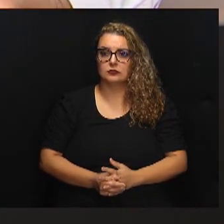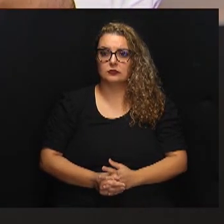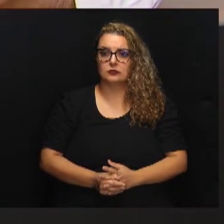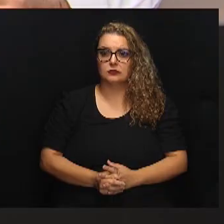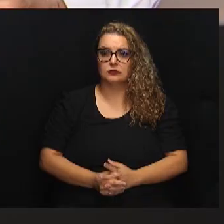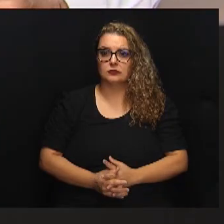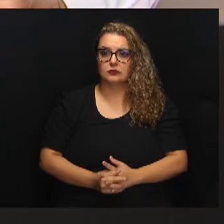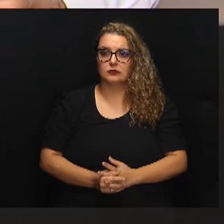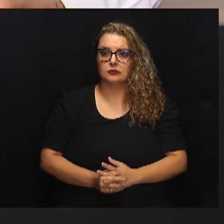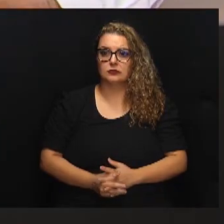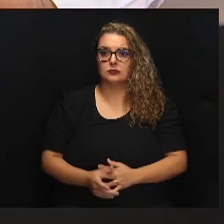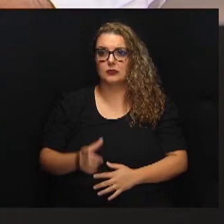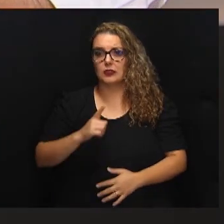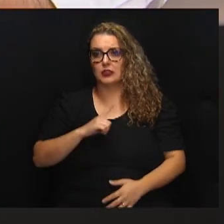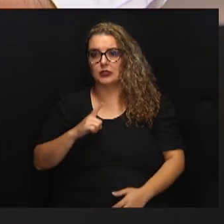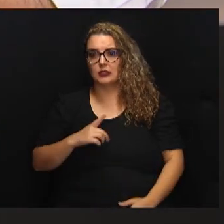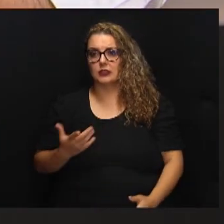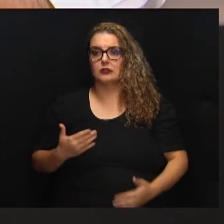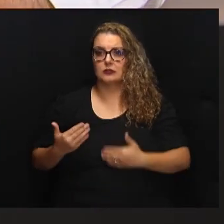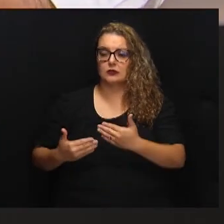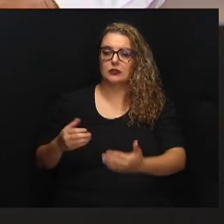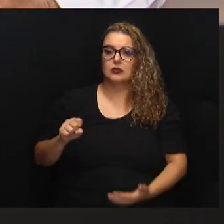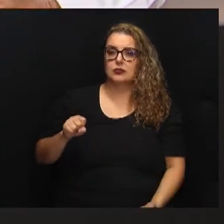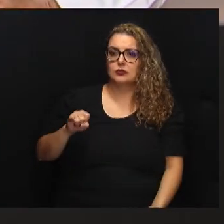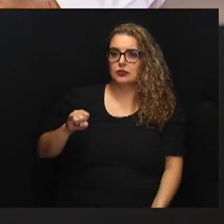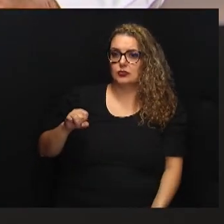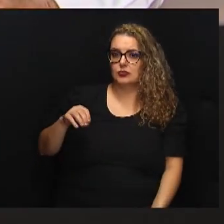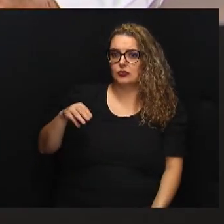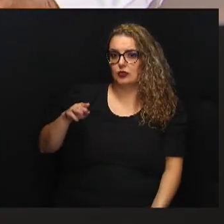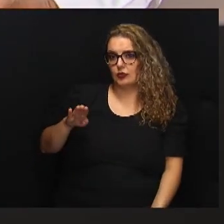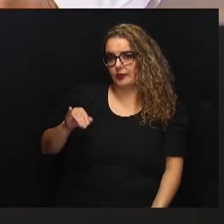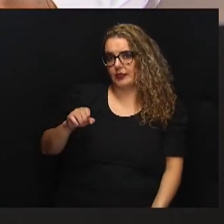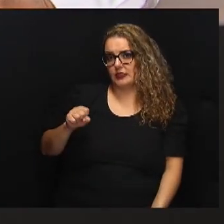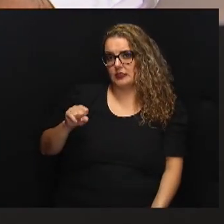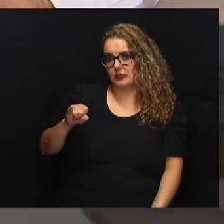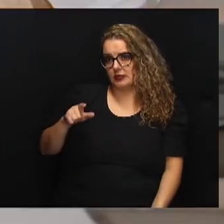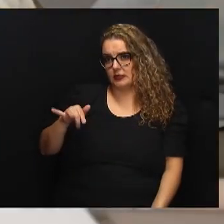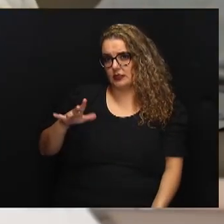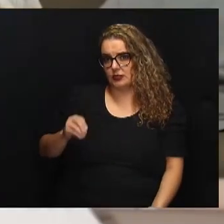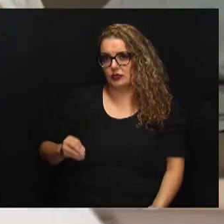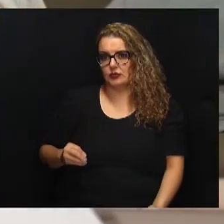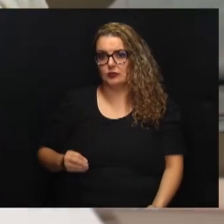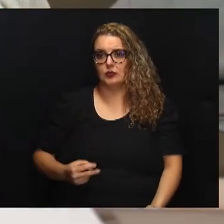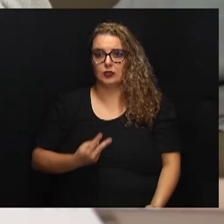possibilidades de subsídios, para famílias com renda bruta até R$8.000, por exemplo,